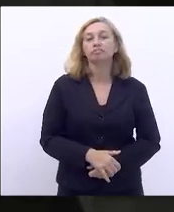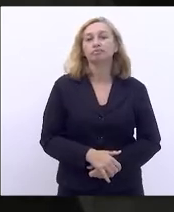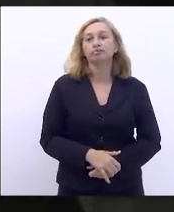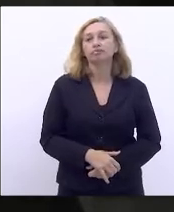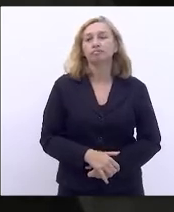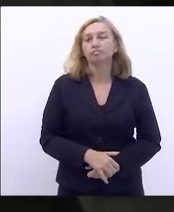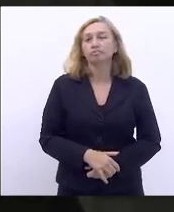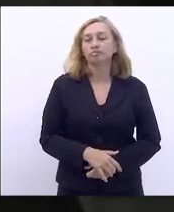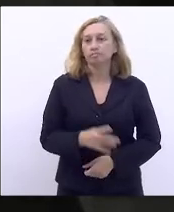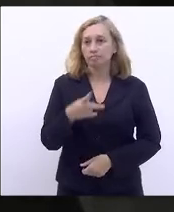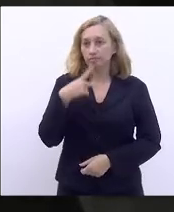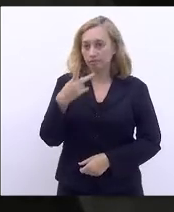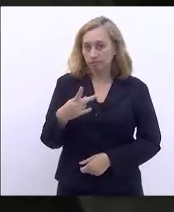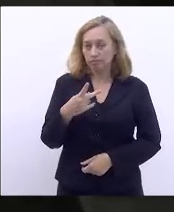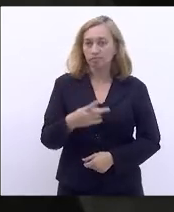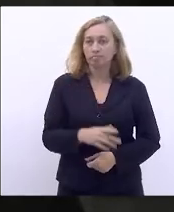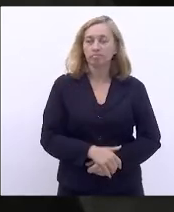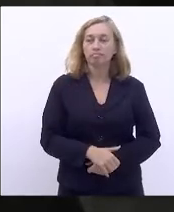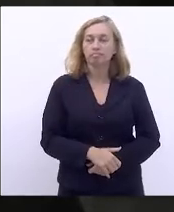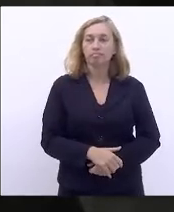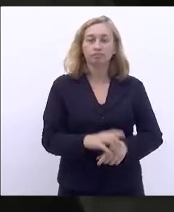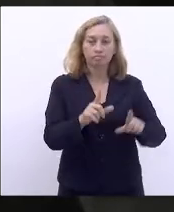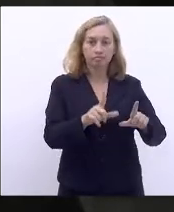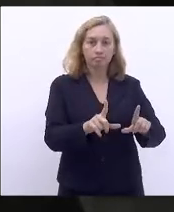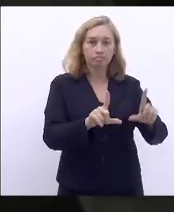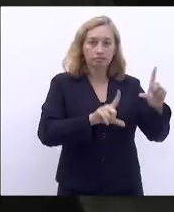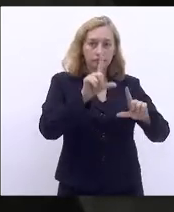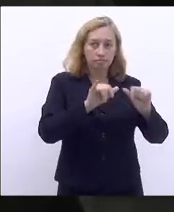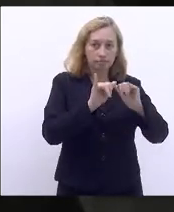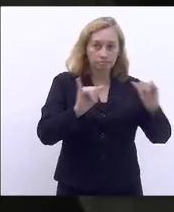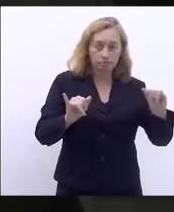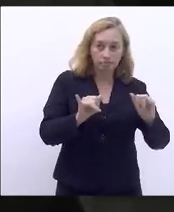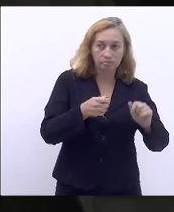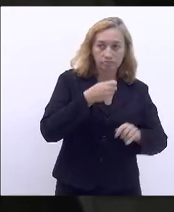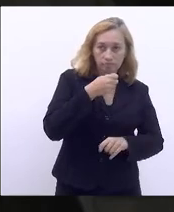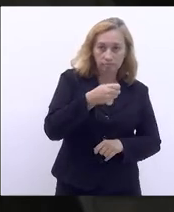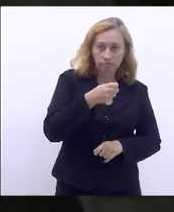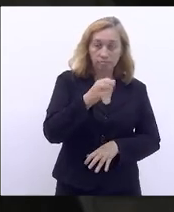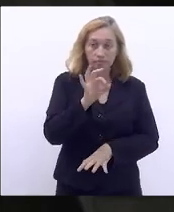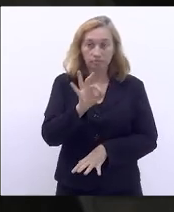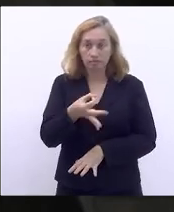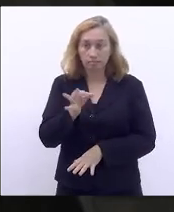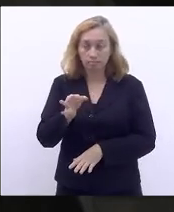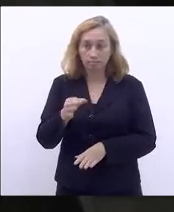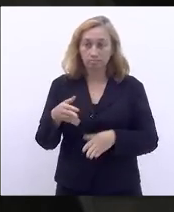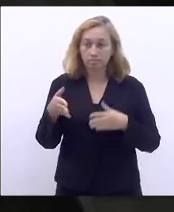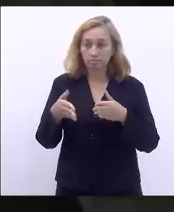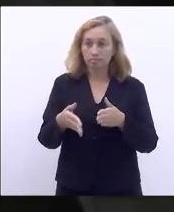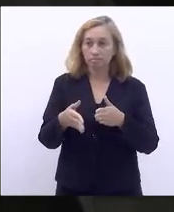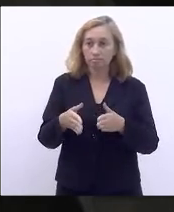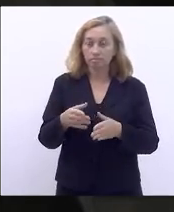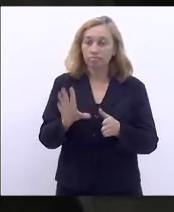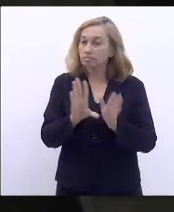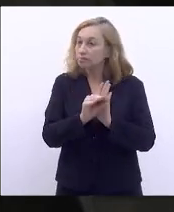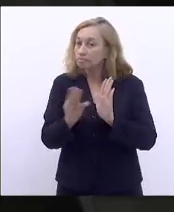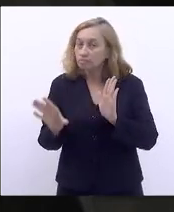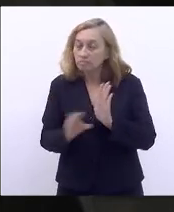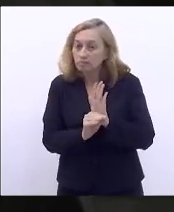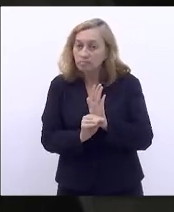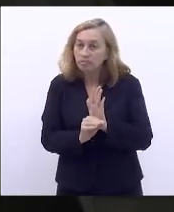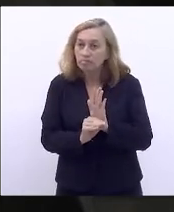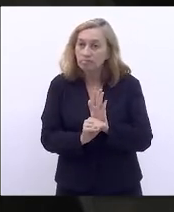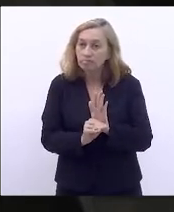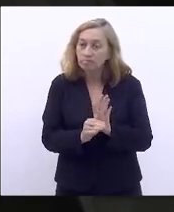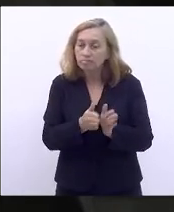que as minhas declarações à imprensa durante o processo foram exclusivamente vinculadas ao conteúdo do processo,